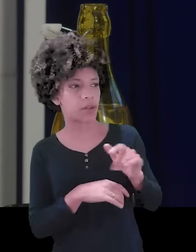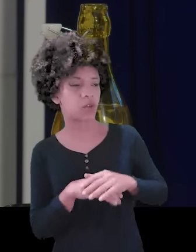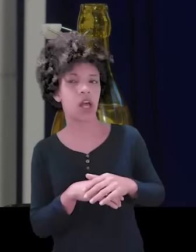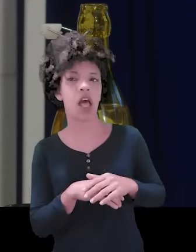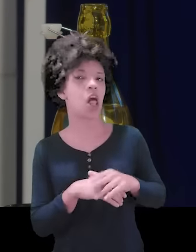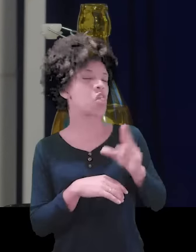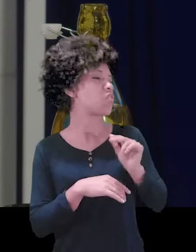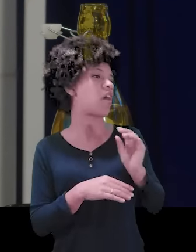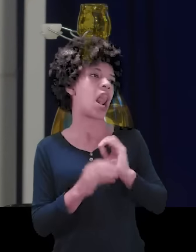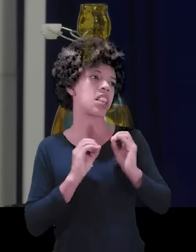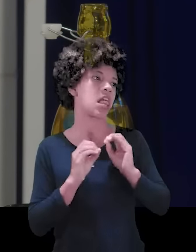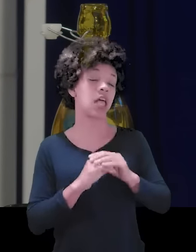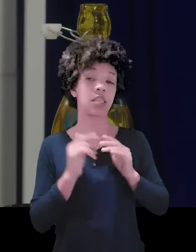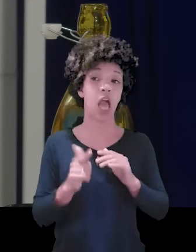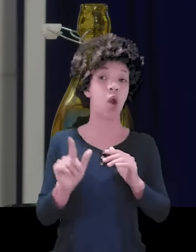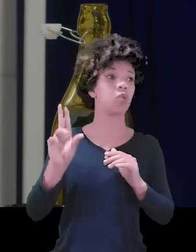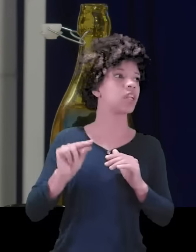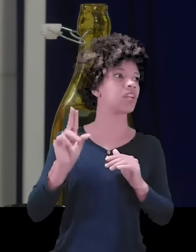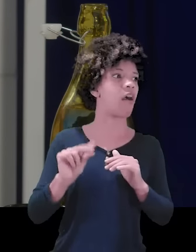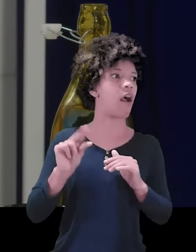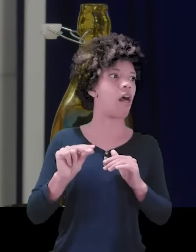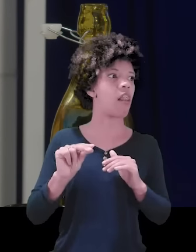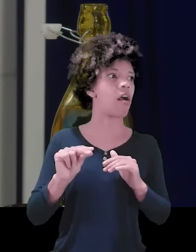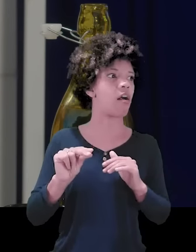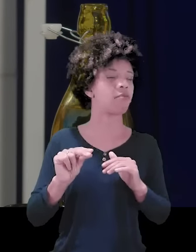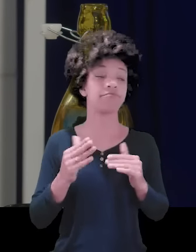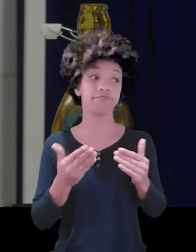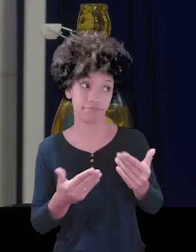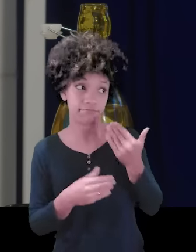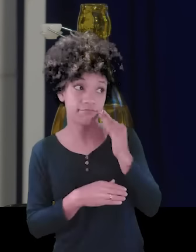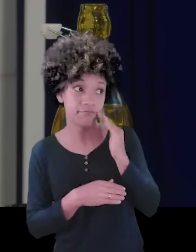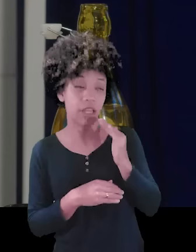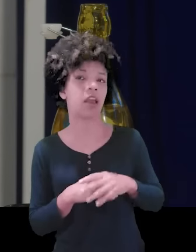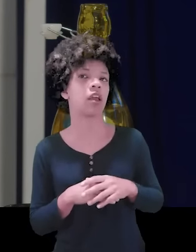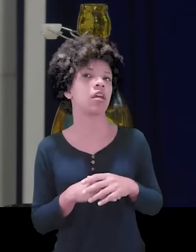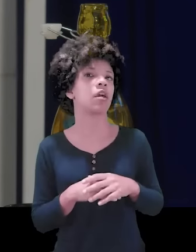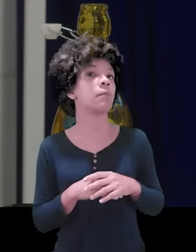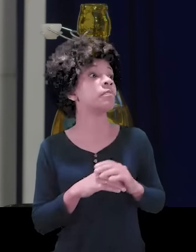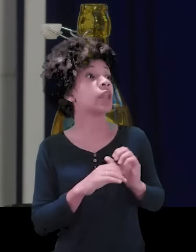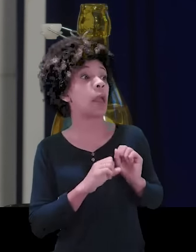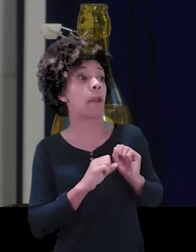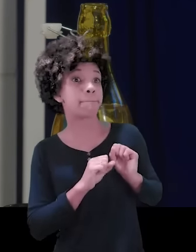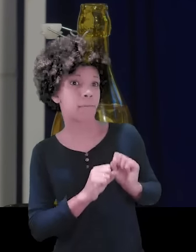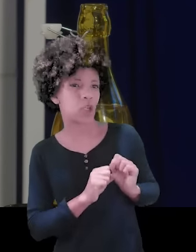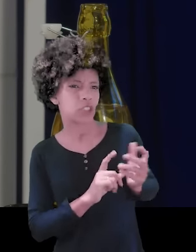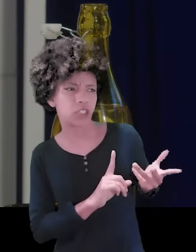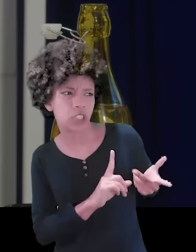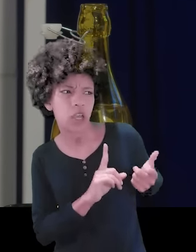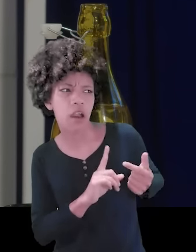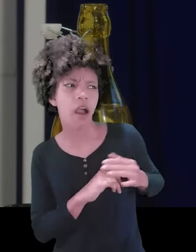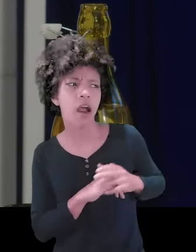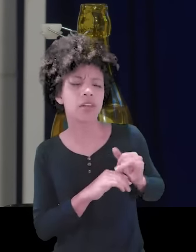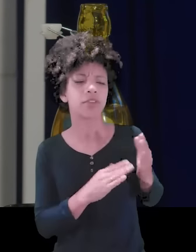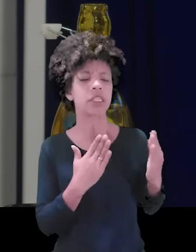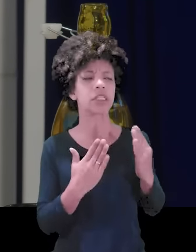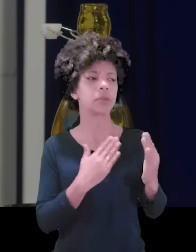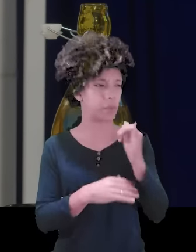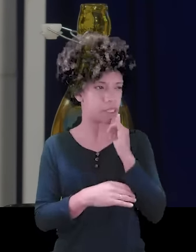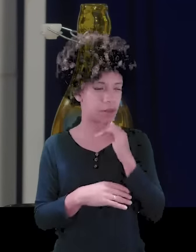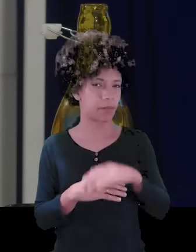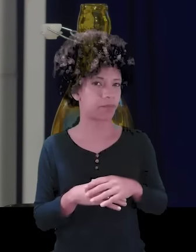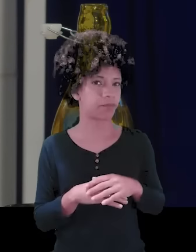não fala quem fala é outra pessoa que fala por ela entendeu E aí pode esse pode até instigar se você desconfia